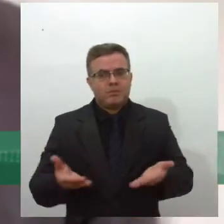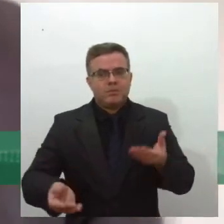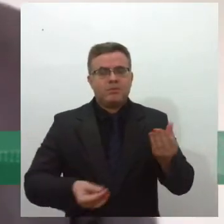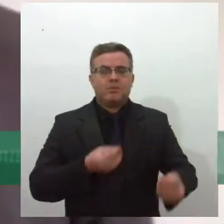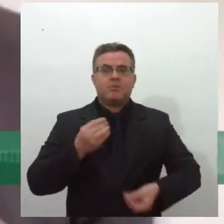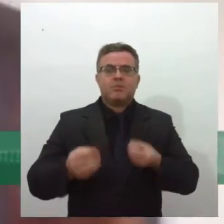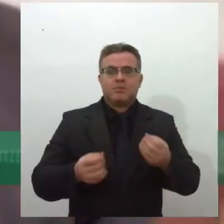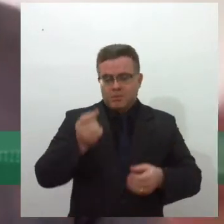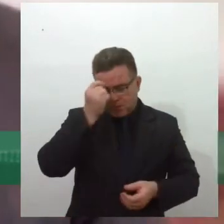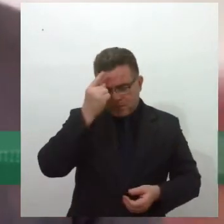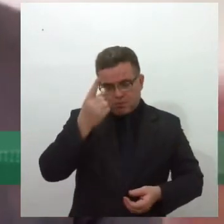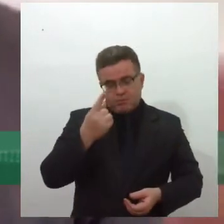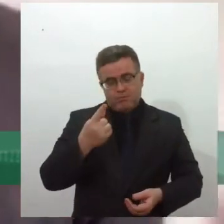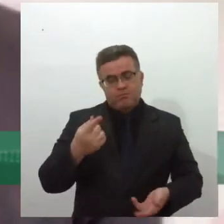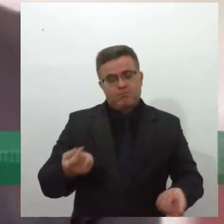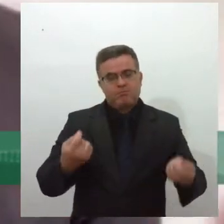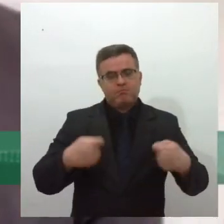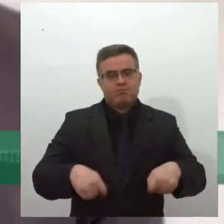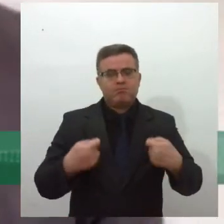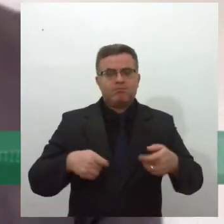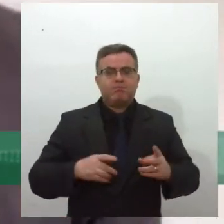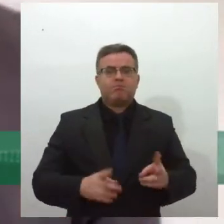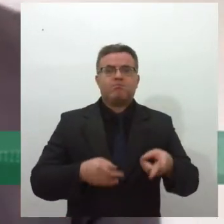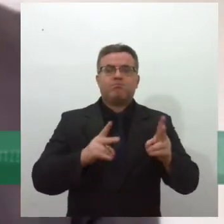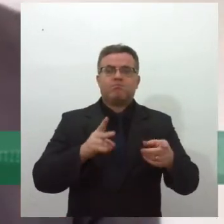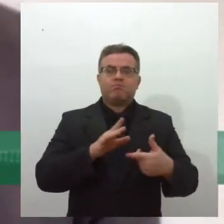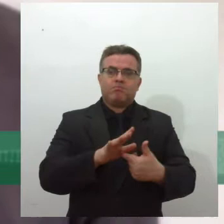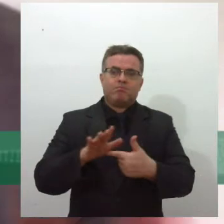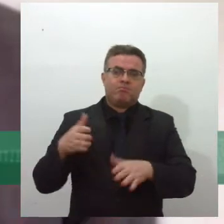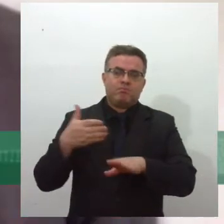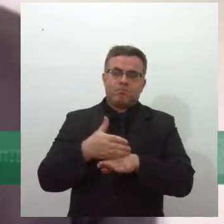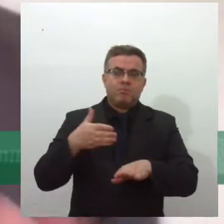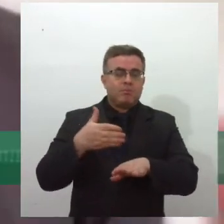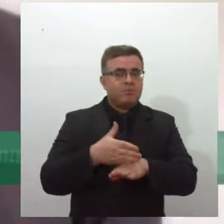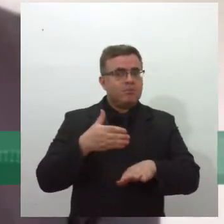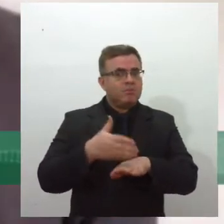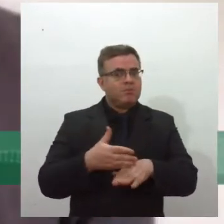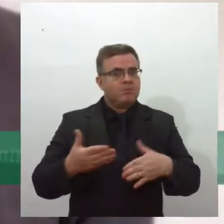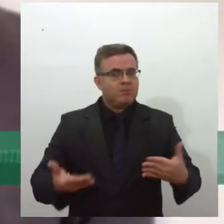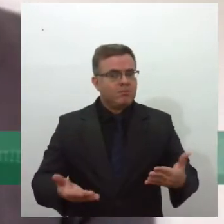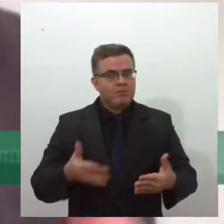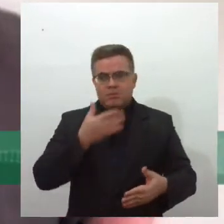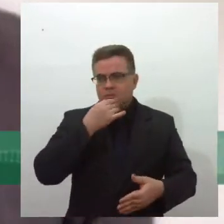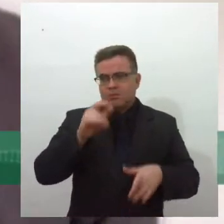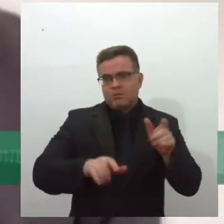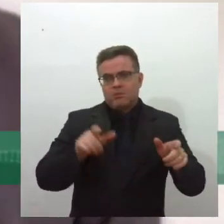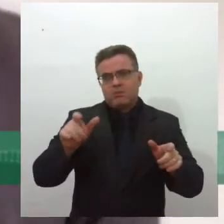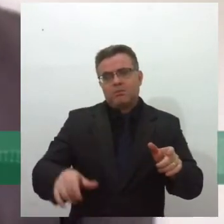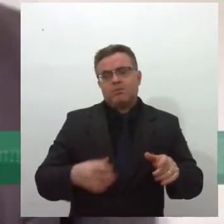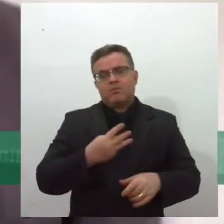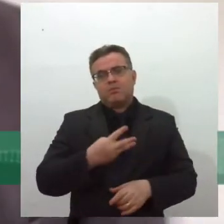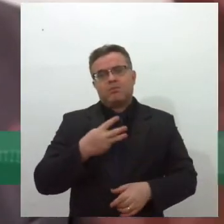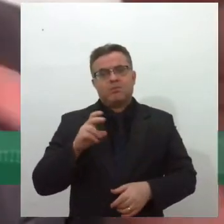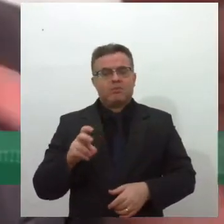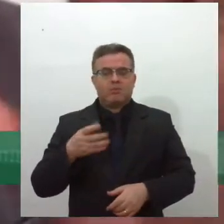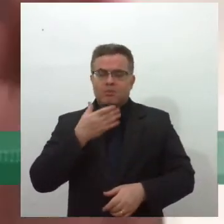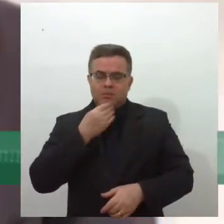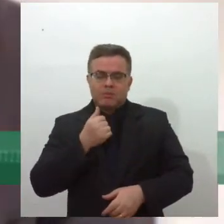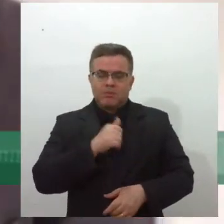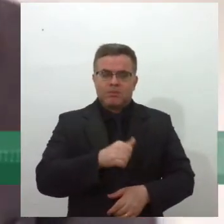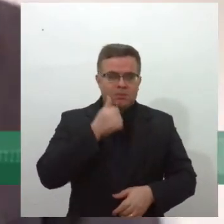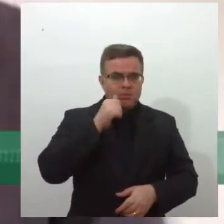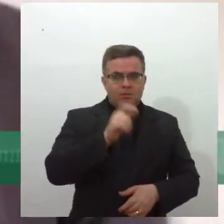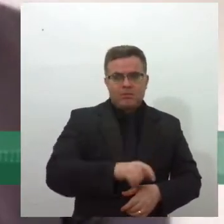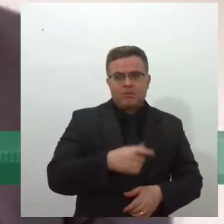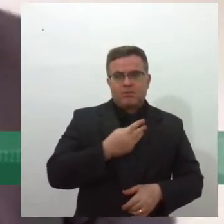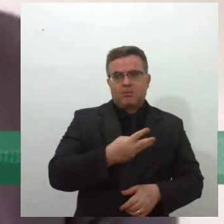ideia de carência, você, para ter acesso ao benefício da aposentadoria, homem, 35 anos, mulher, 30 anos,